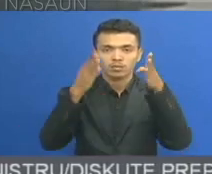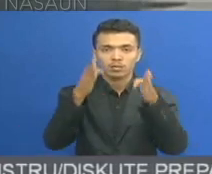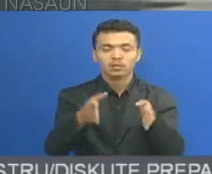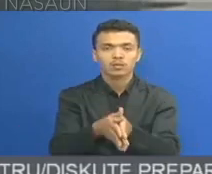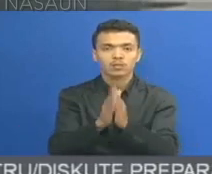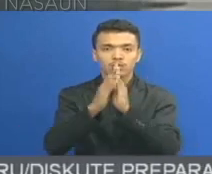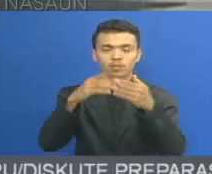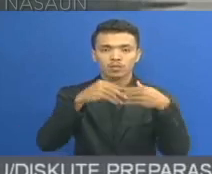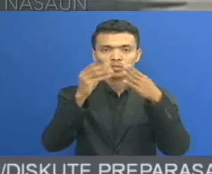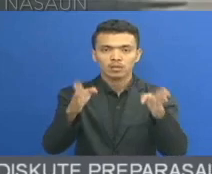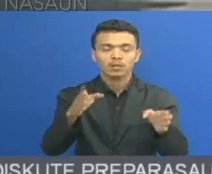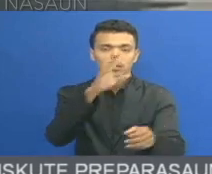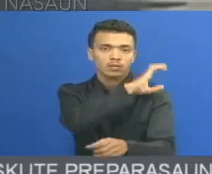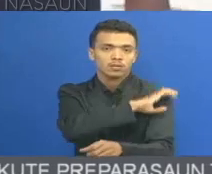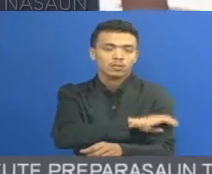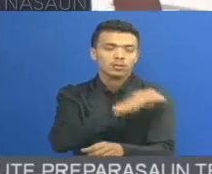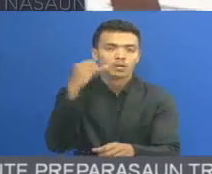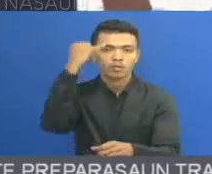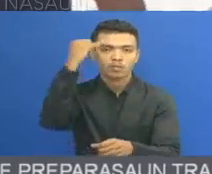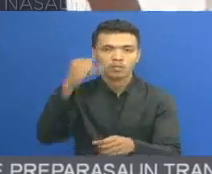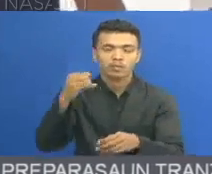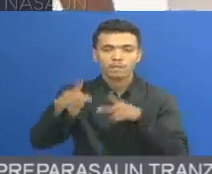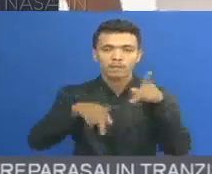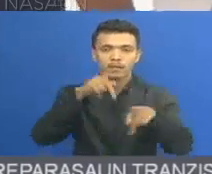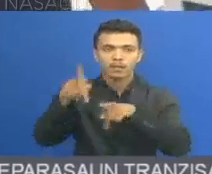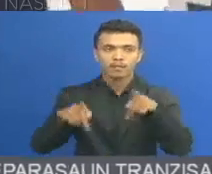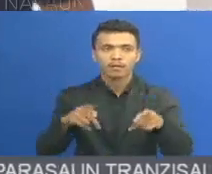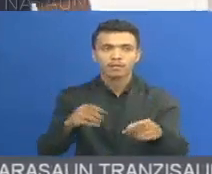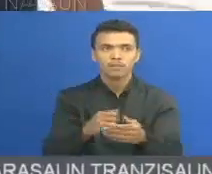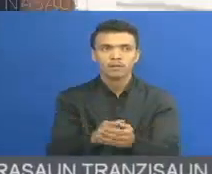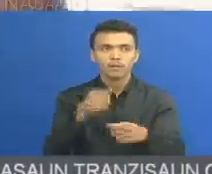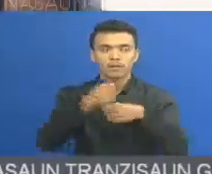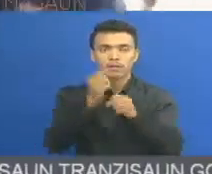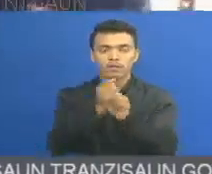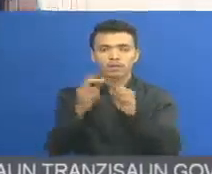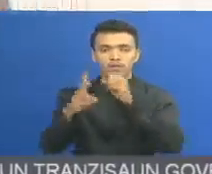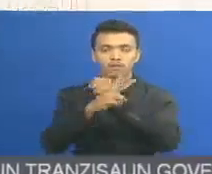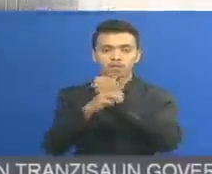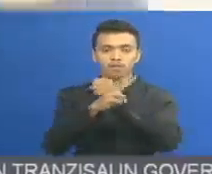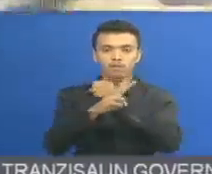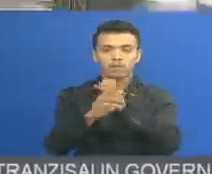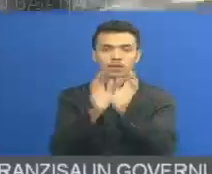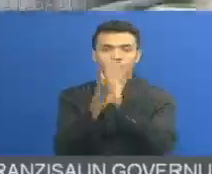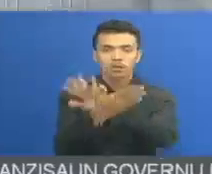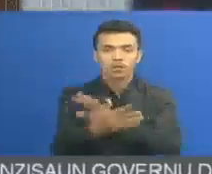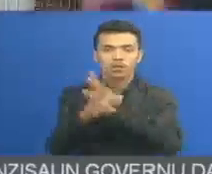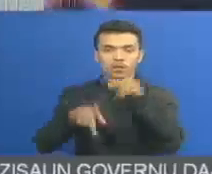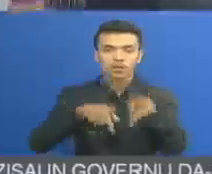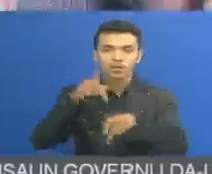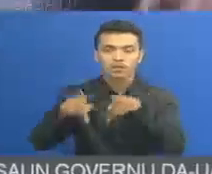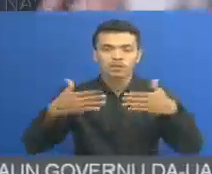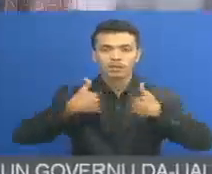suba autoridade de segurança, atu investiga MNB emite documentos para cidadão estrangeiro, sai cidadania dupla e